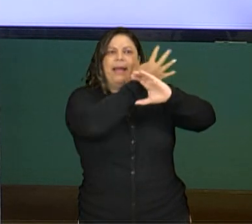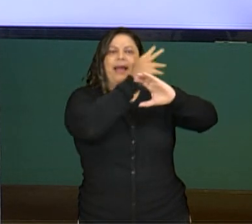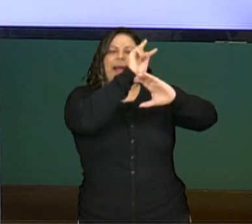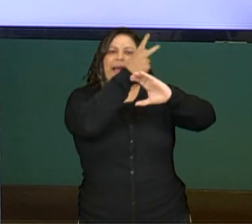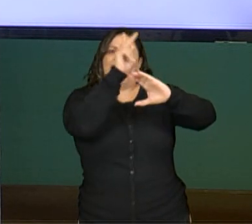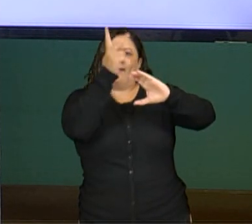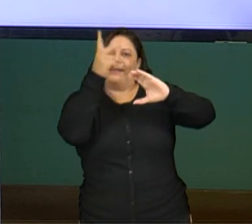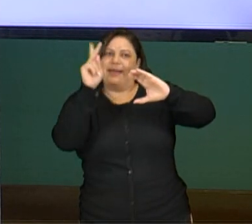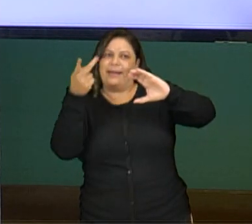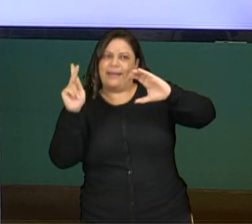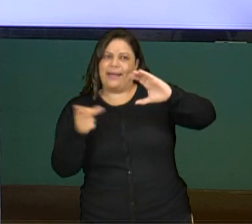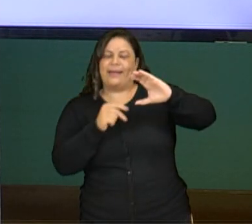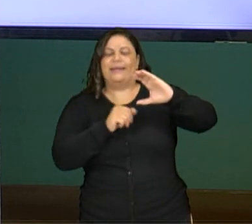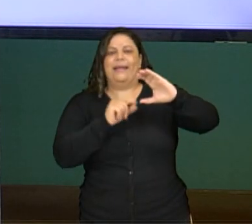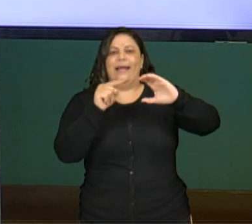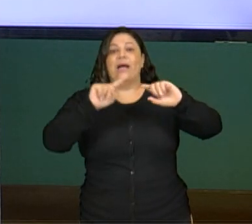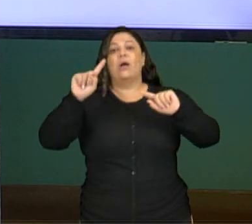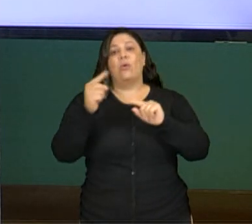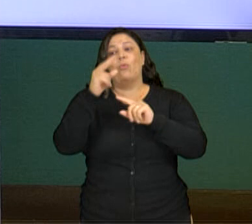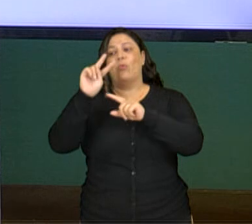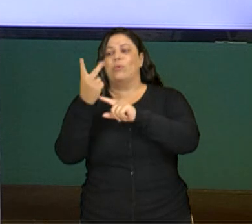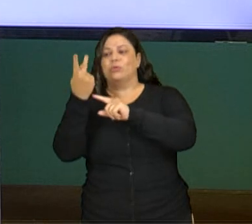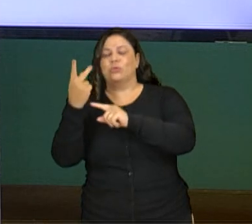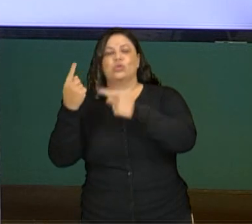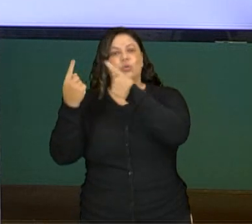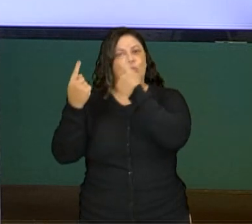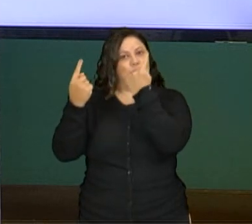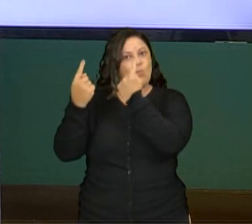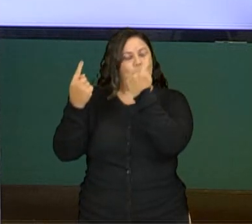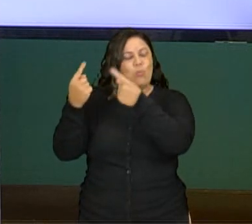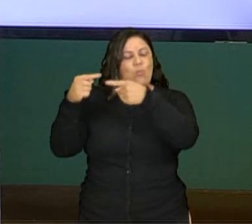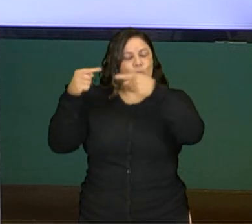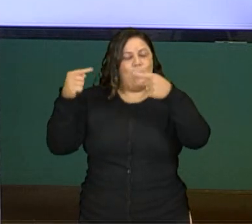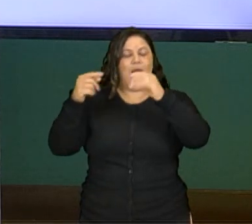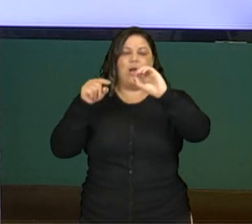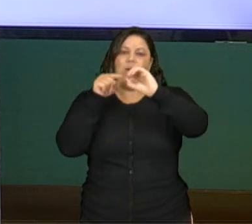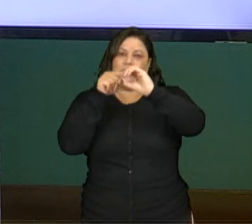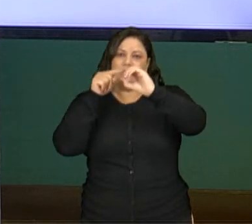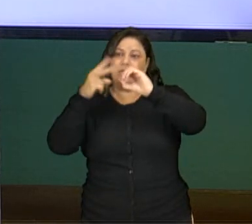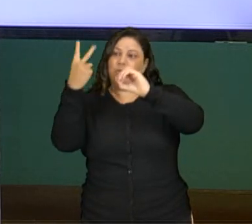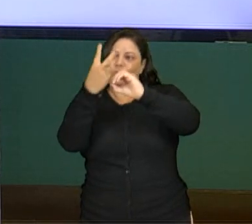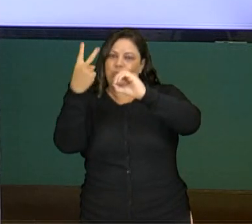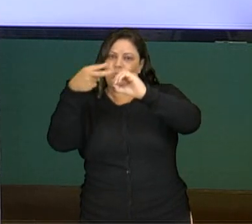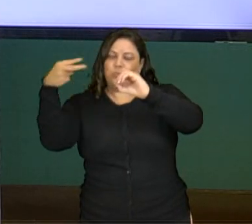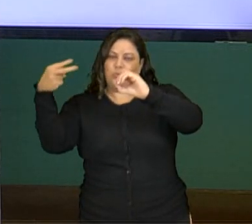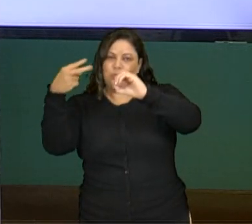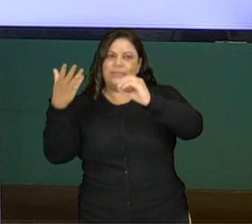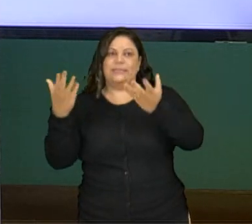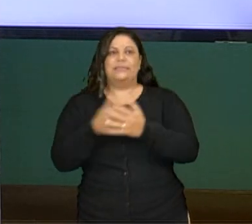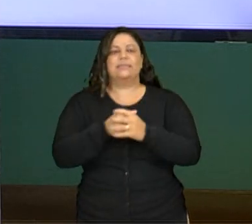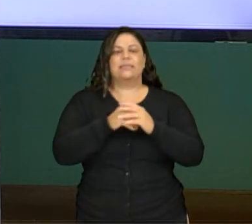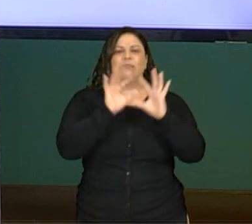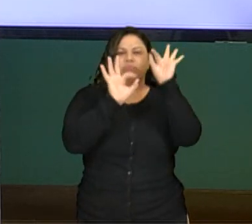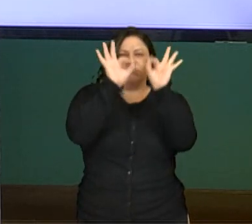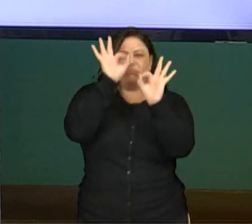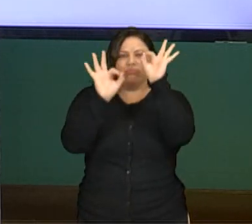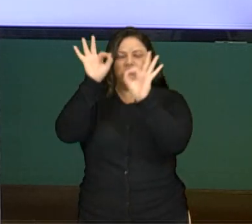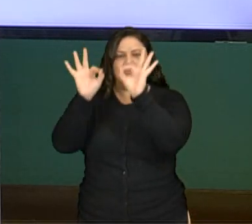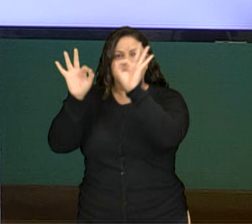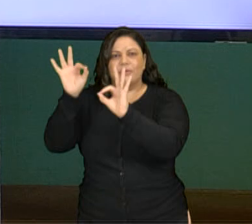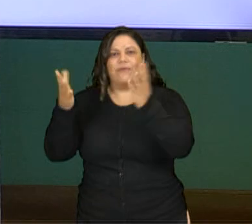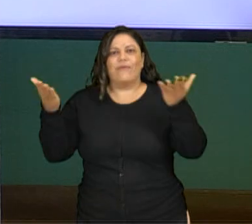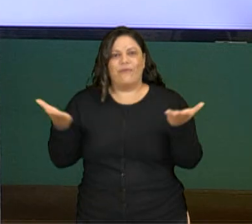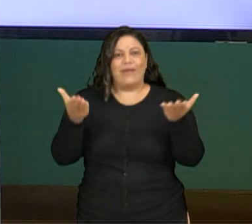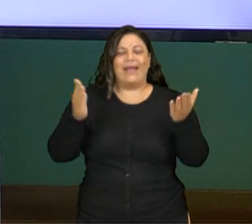o hidrogênio 1 ligação química e o oxigênio 2 ligações químicas. Confere aqui a solução